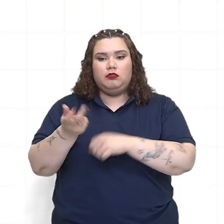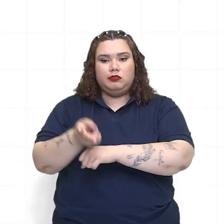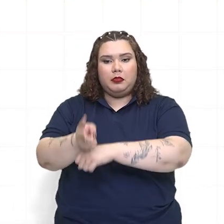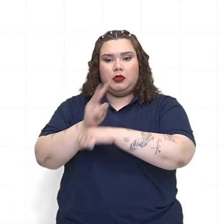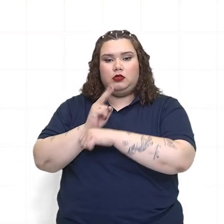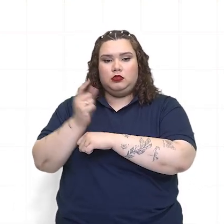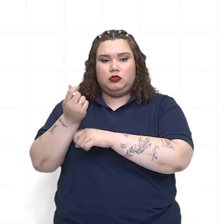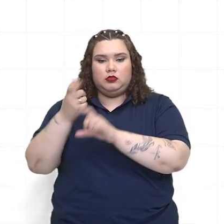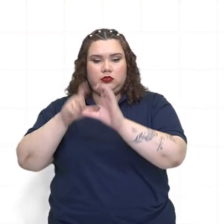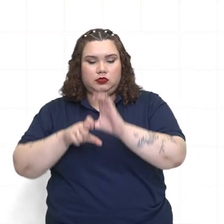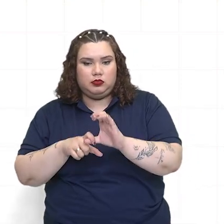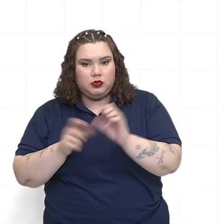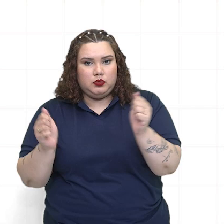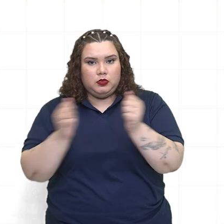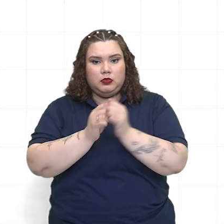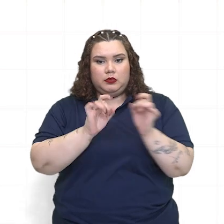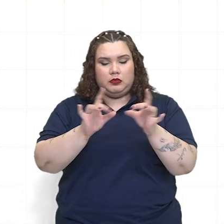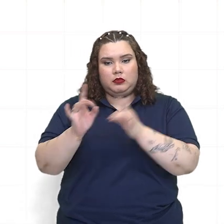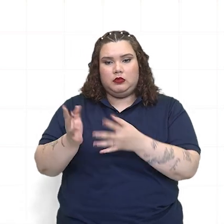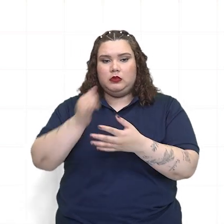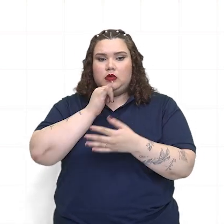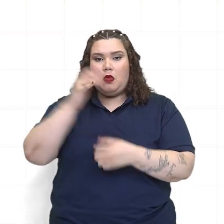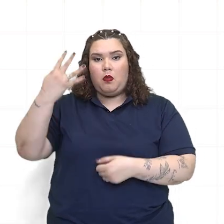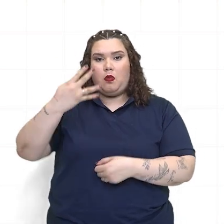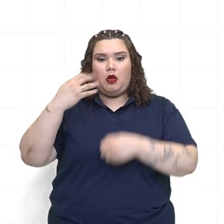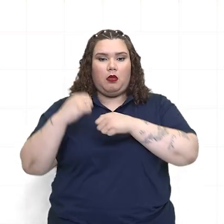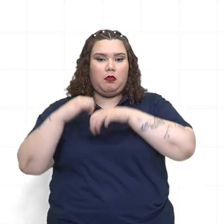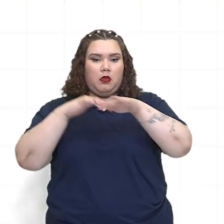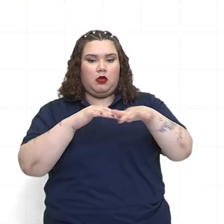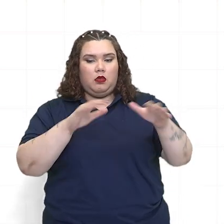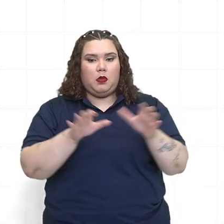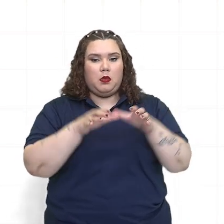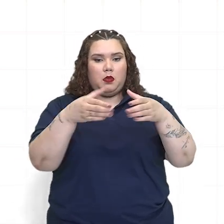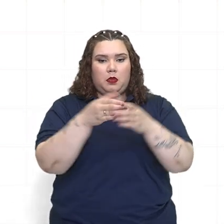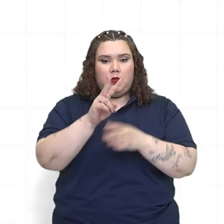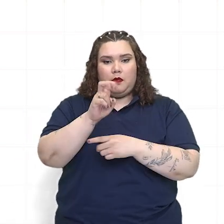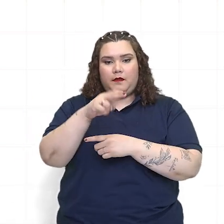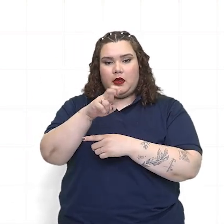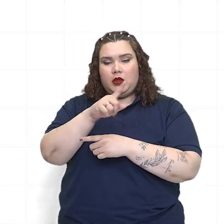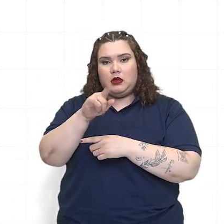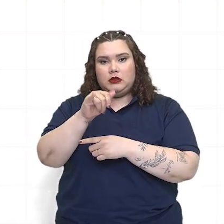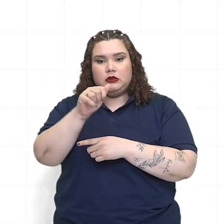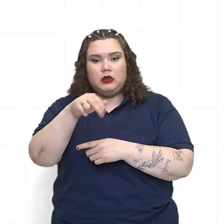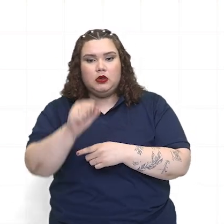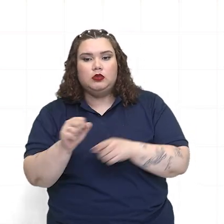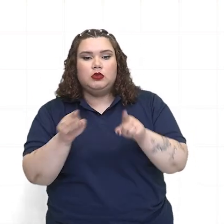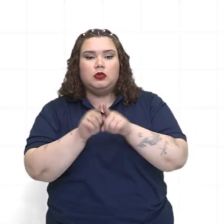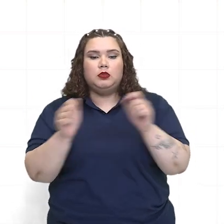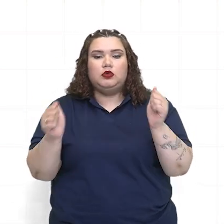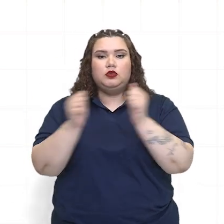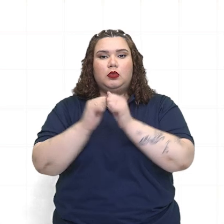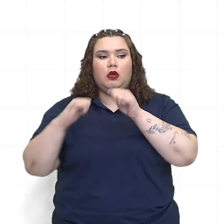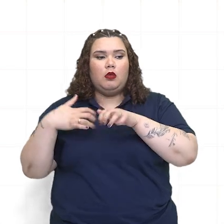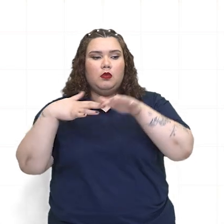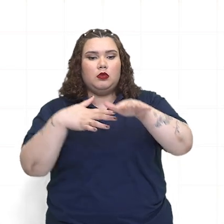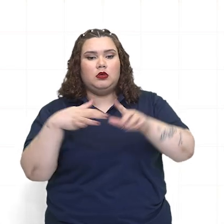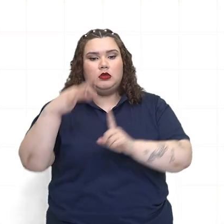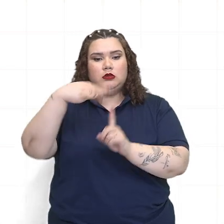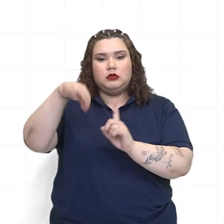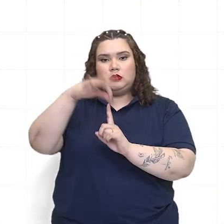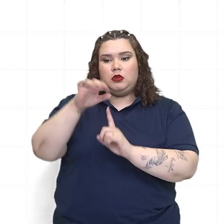empréstimos junto a mercadores, como a Quarta Cruzada com os venezianos ou junto à Cruzada de São Luís com